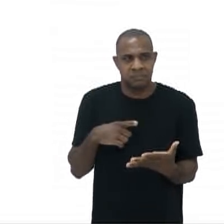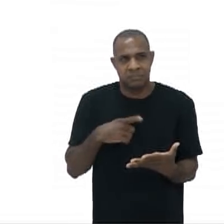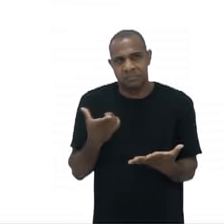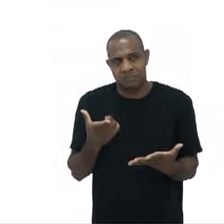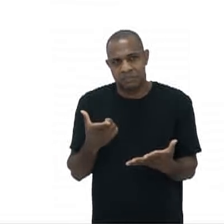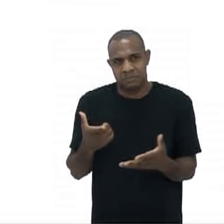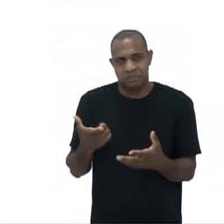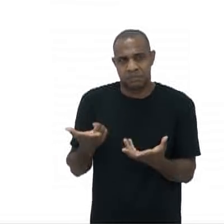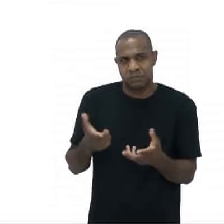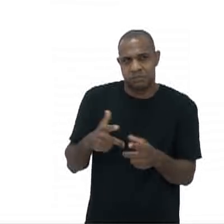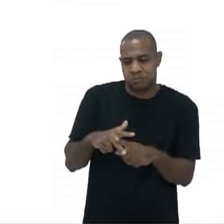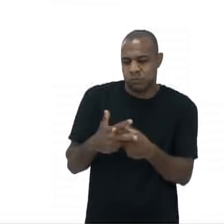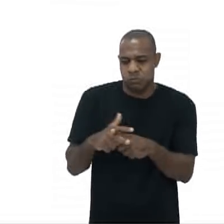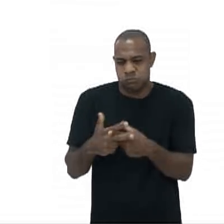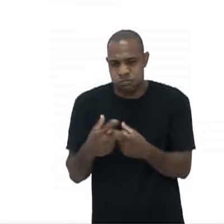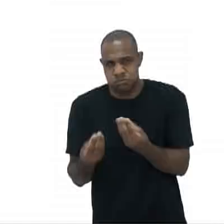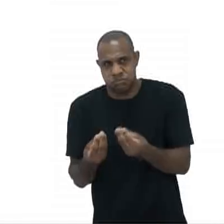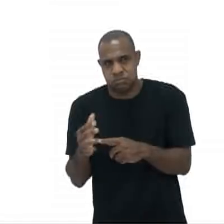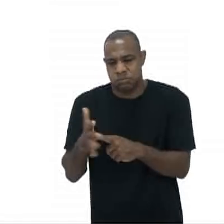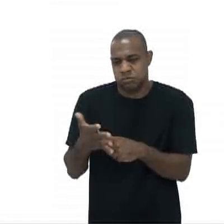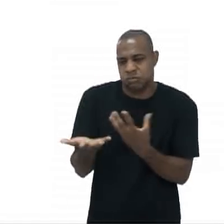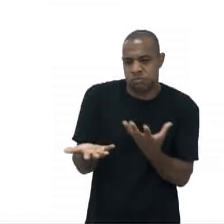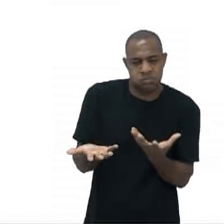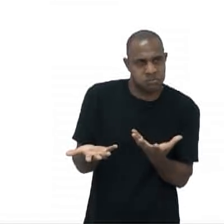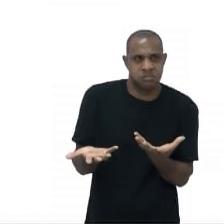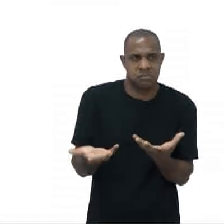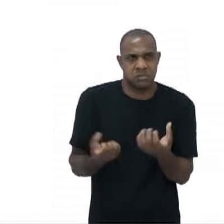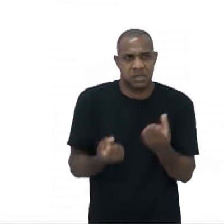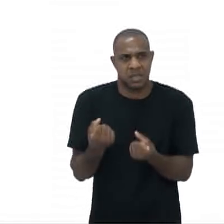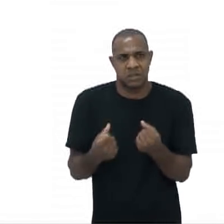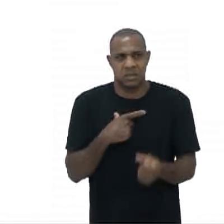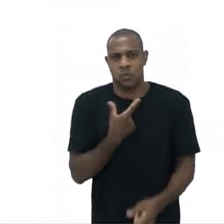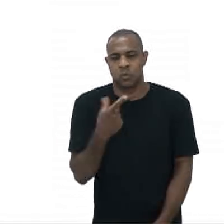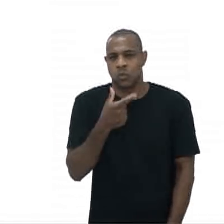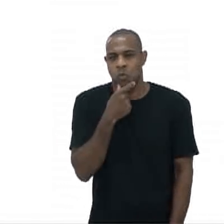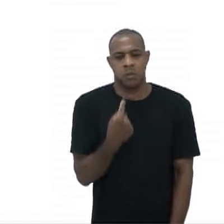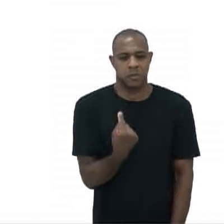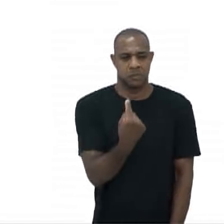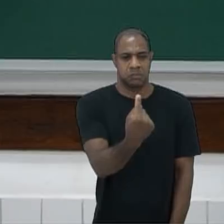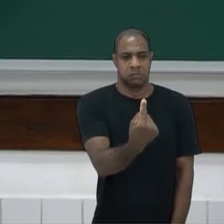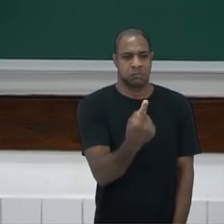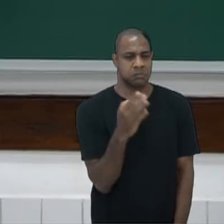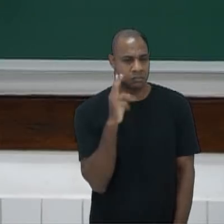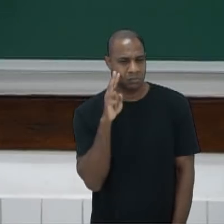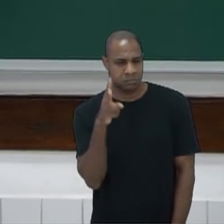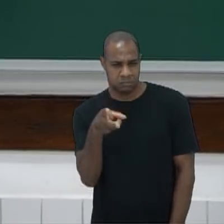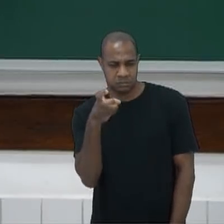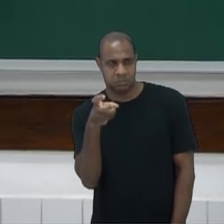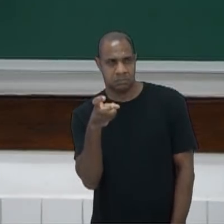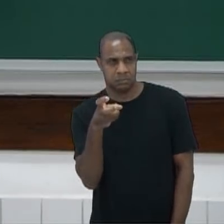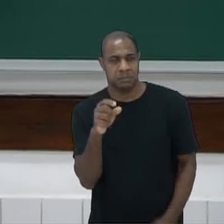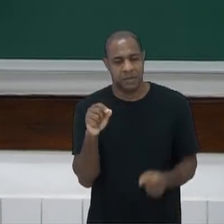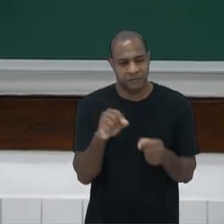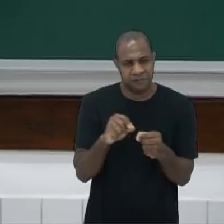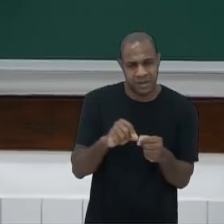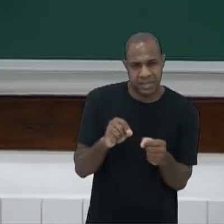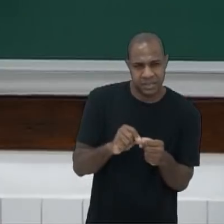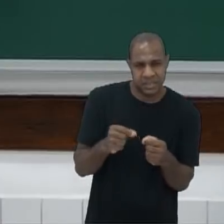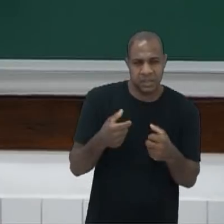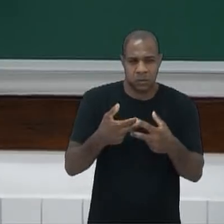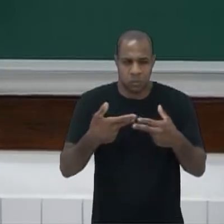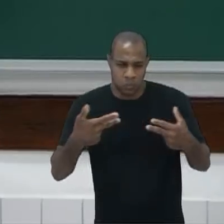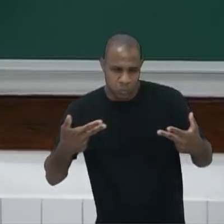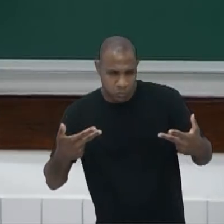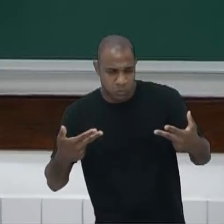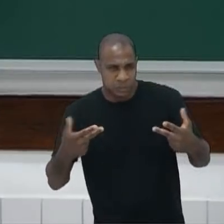parece peças, não é bem o motor do carro. Tem outro rapaz lá para frente. Então percebam que para produzir alguma